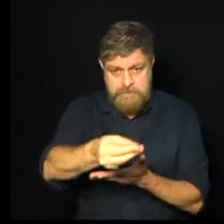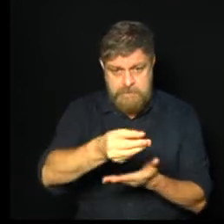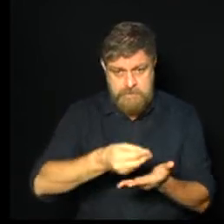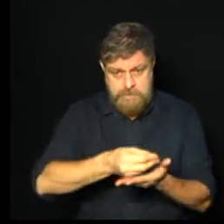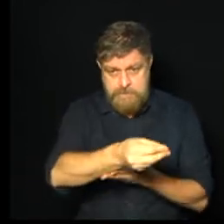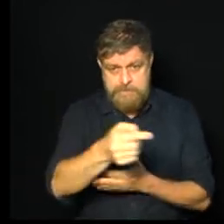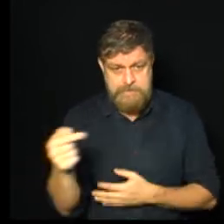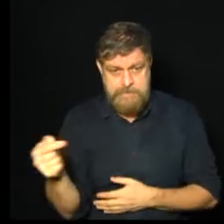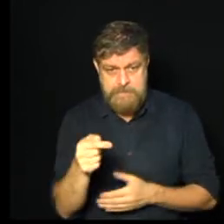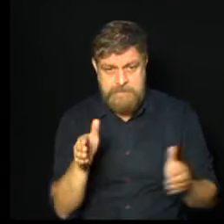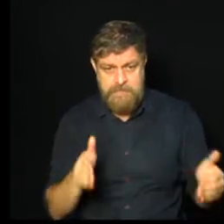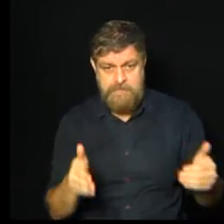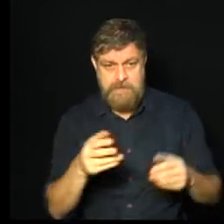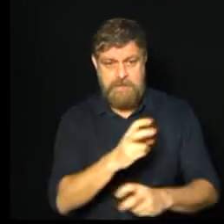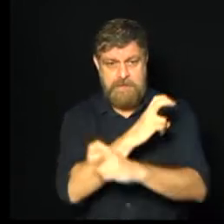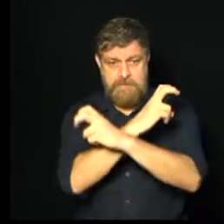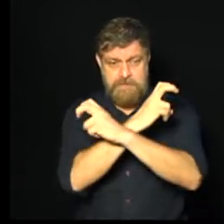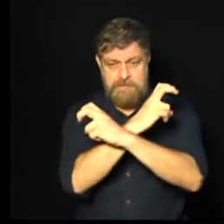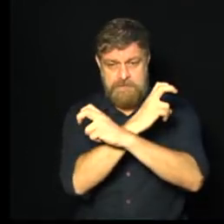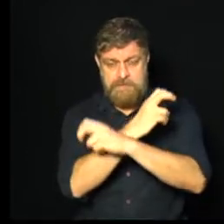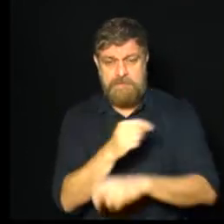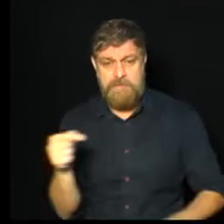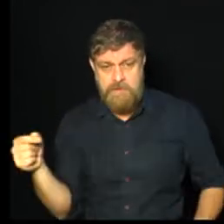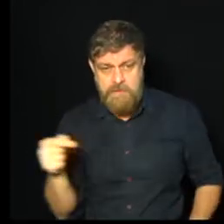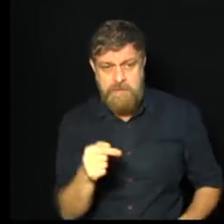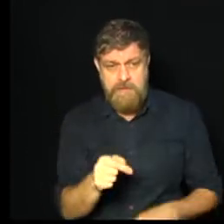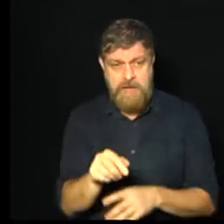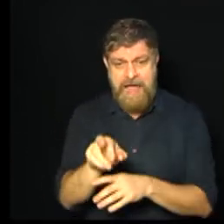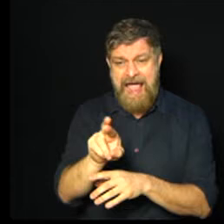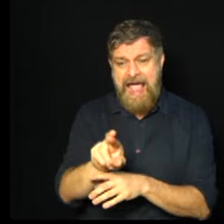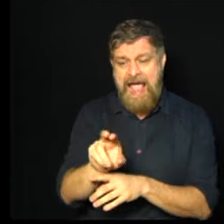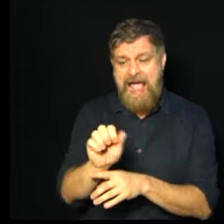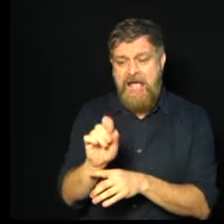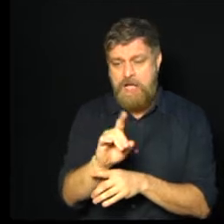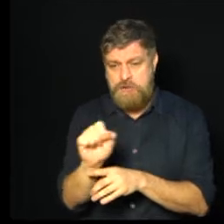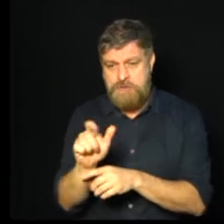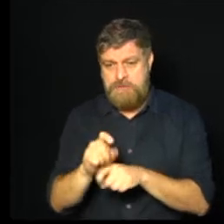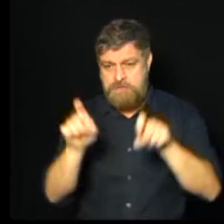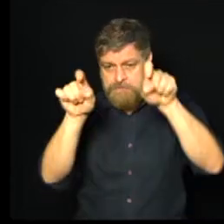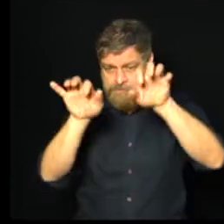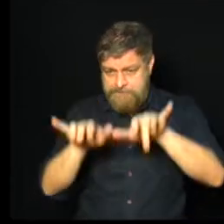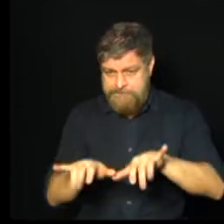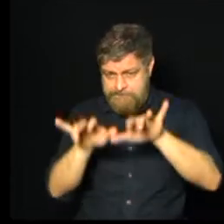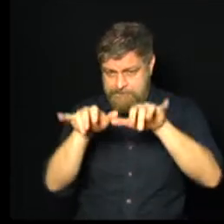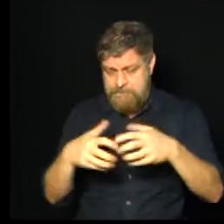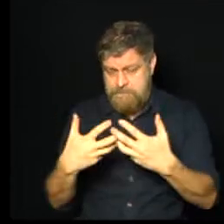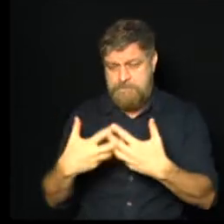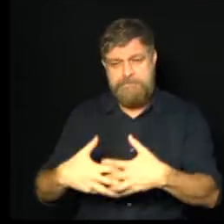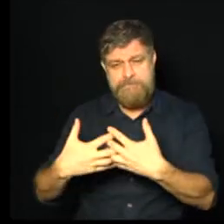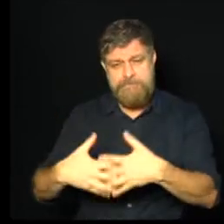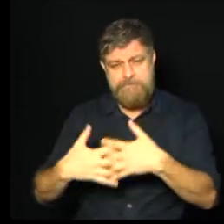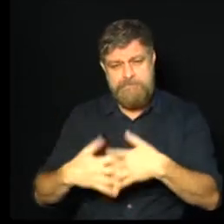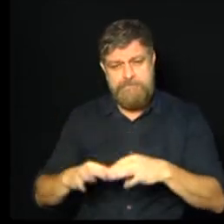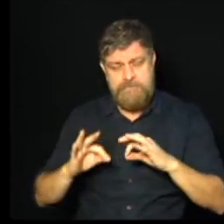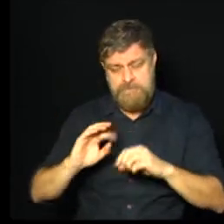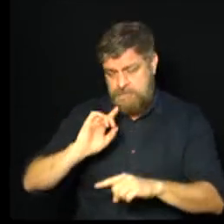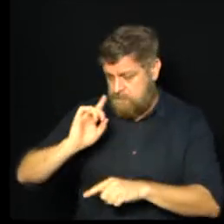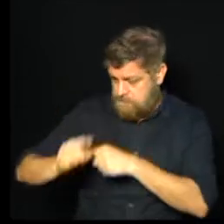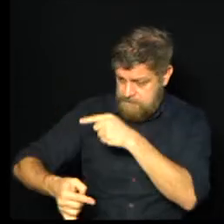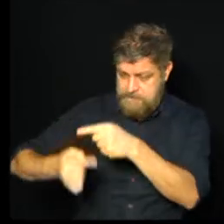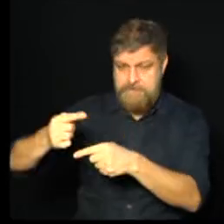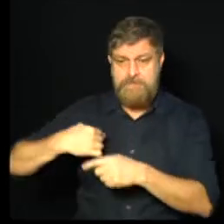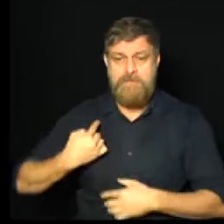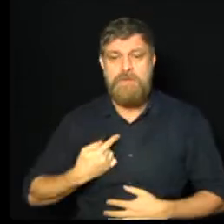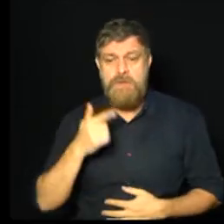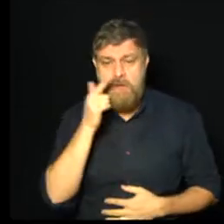Temos uma unidade radiológica. Hoje, essa unidade ela opera totalmente digitalizada. Tá? Foi um grande avanço que a gente conseguiu dentro